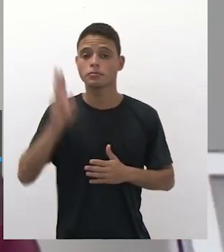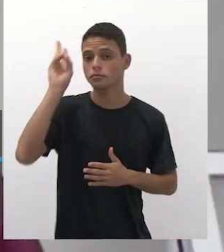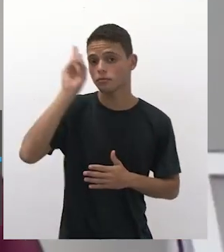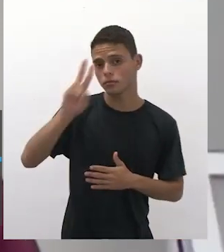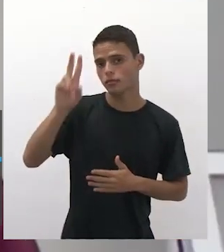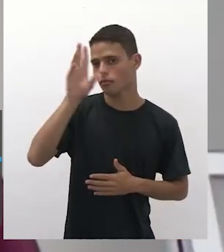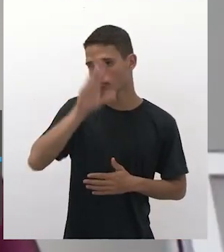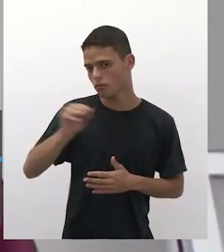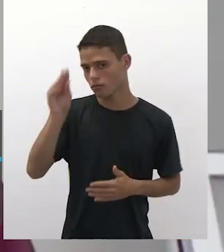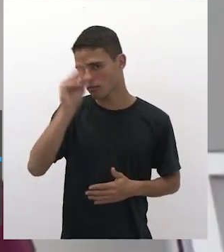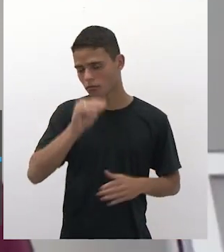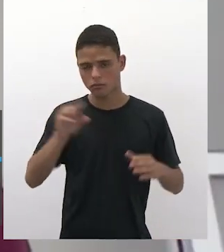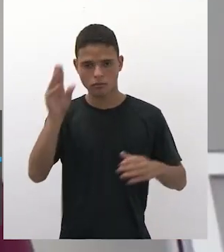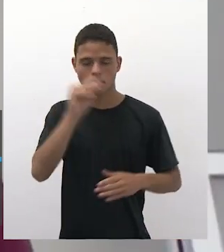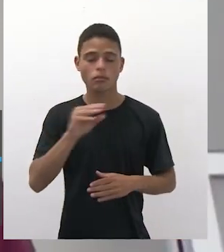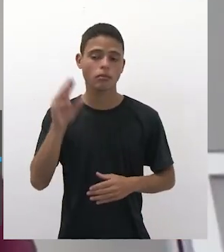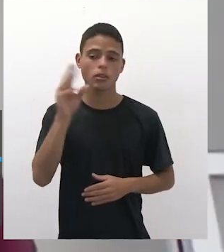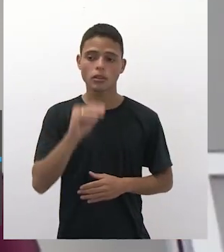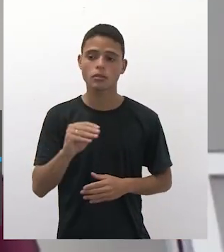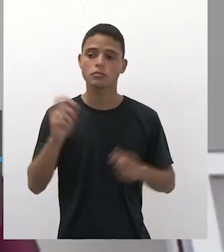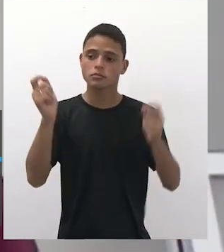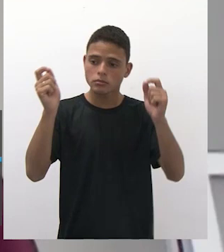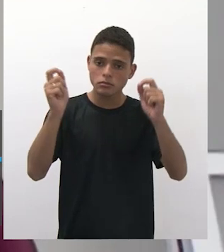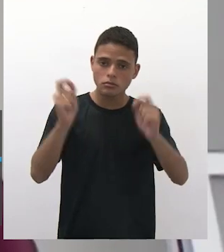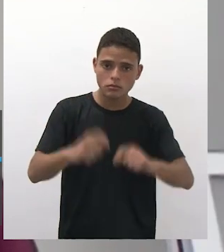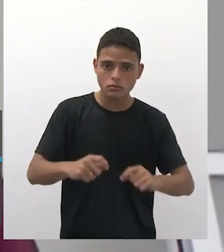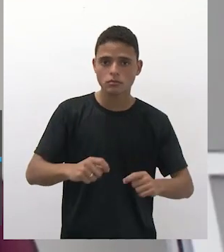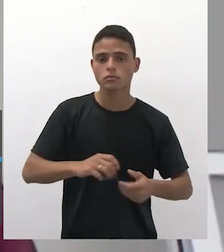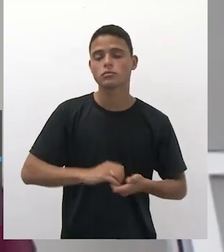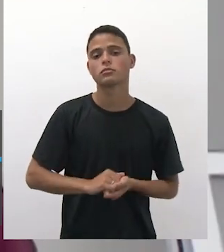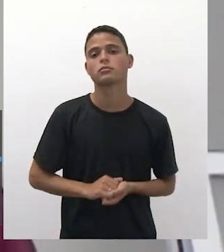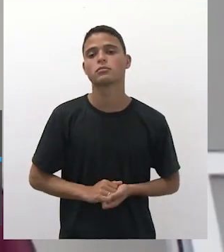oralidade, possibilita essas